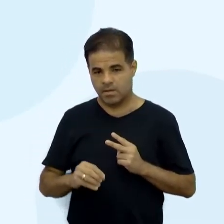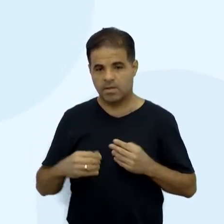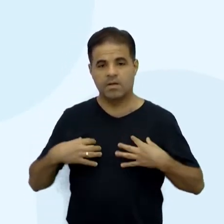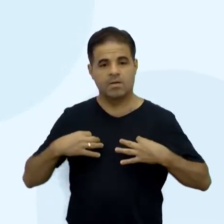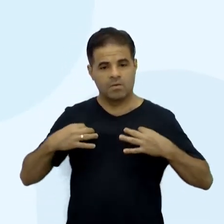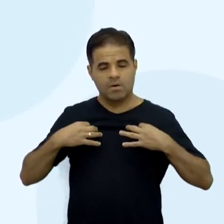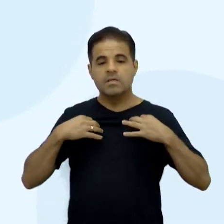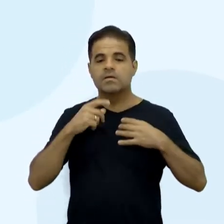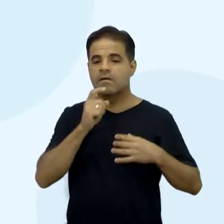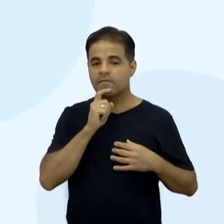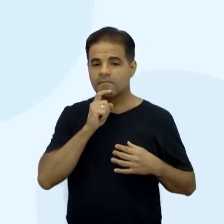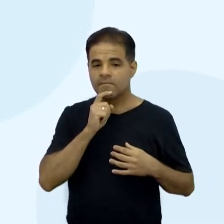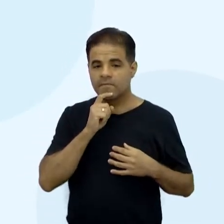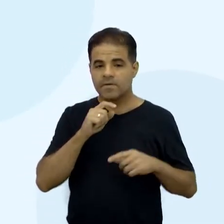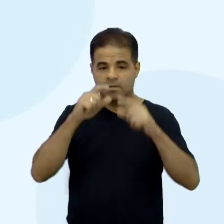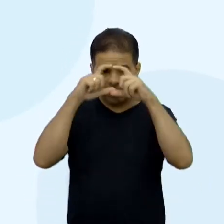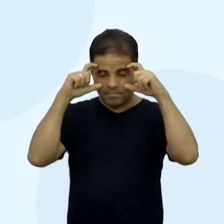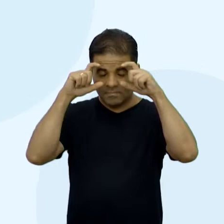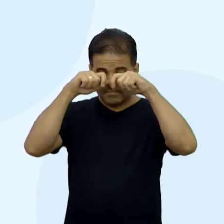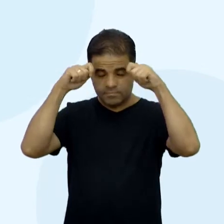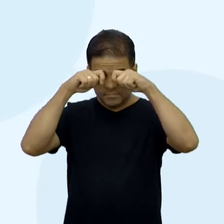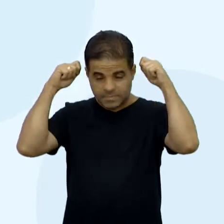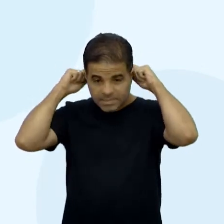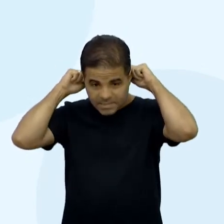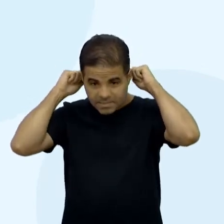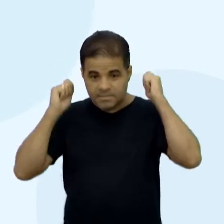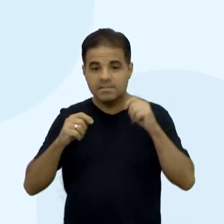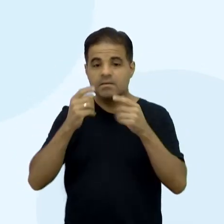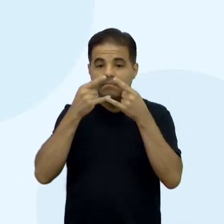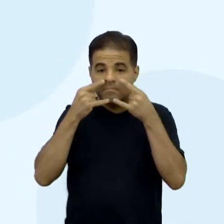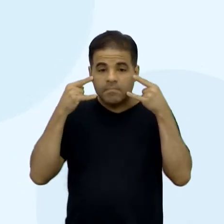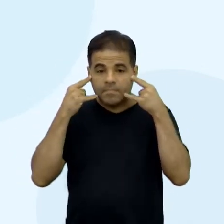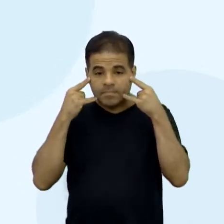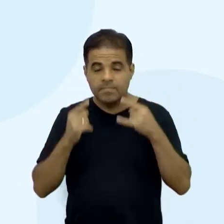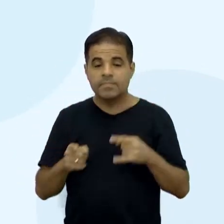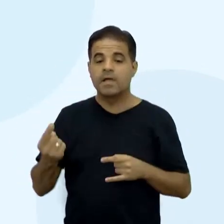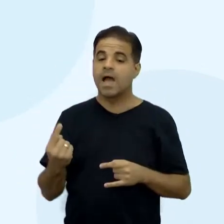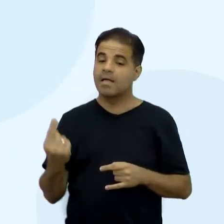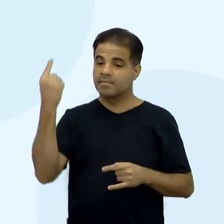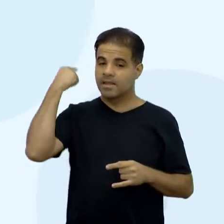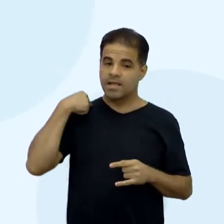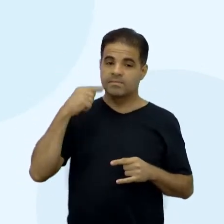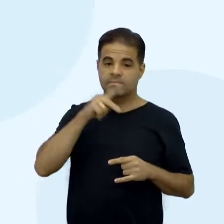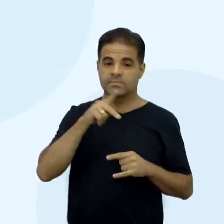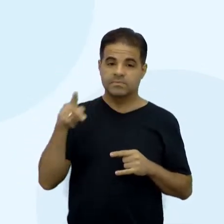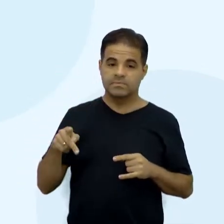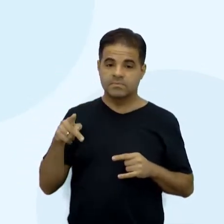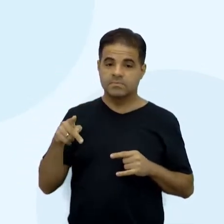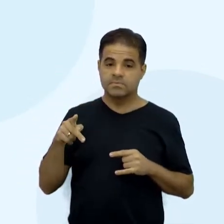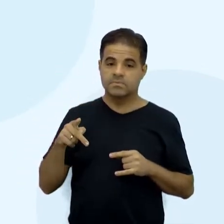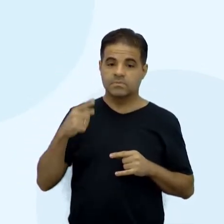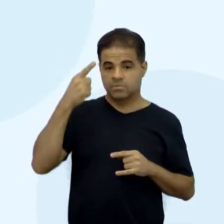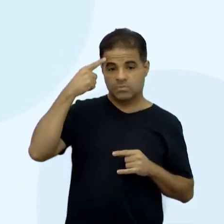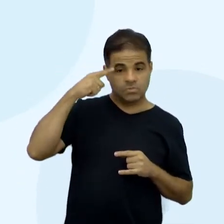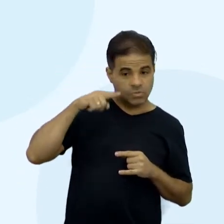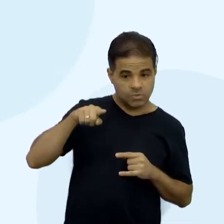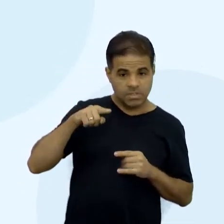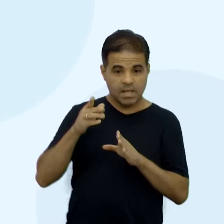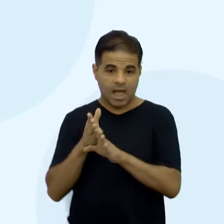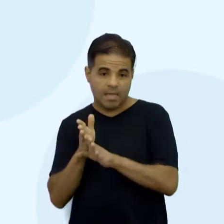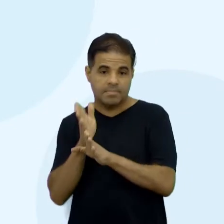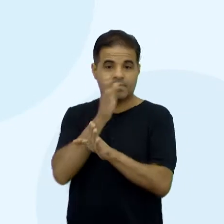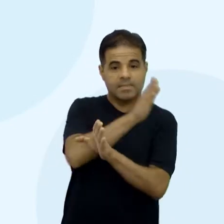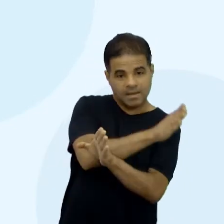colete verde, de olhos vendados, de máscara, a professora Juliana, que estava um pouco mais